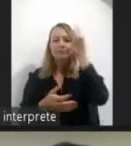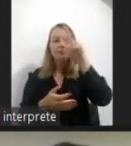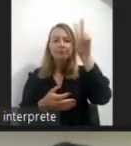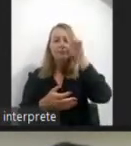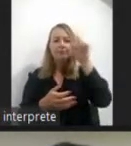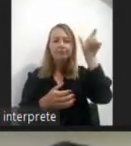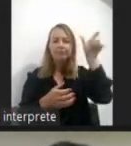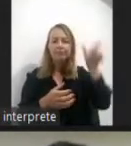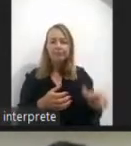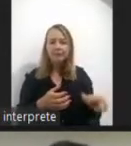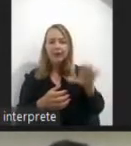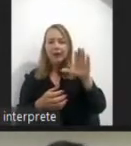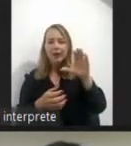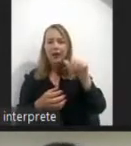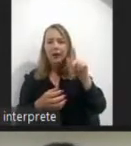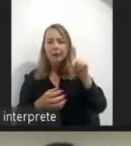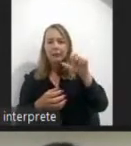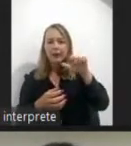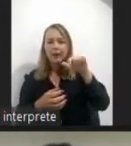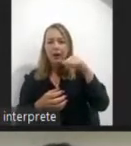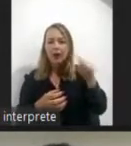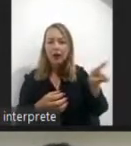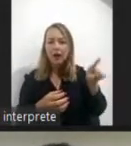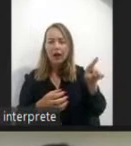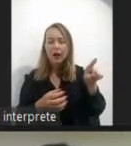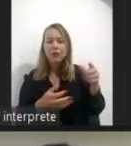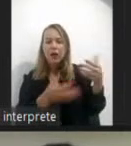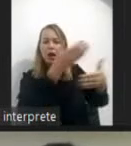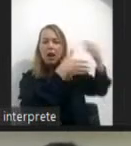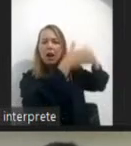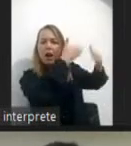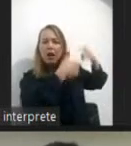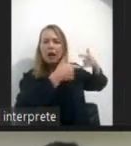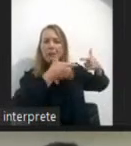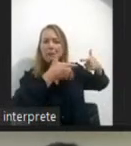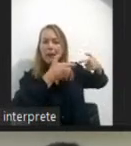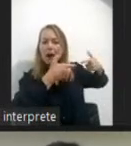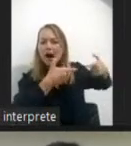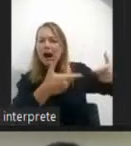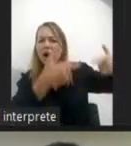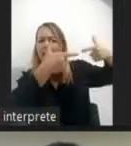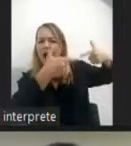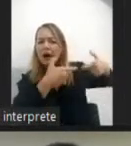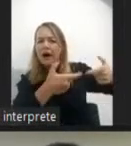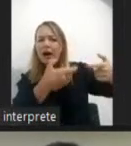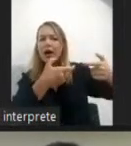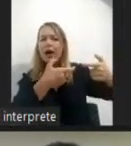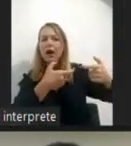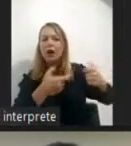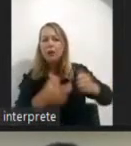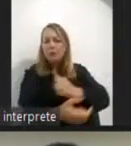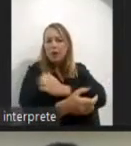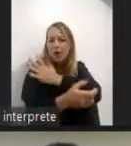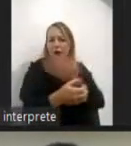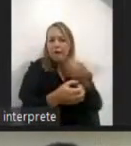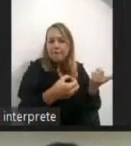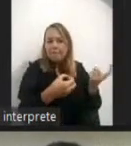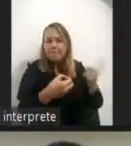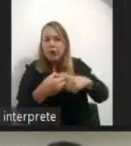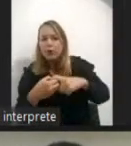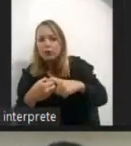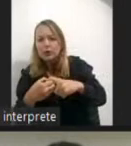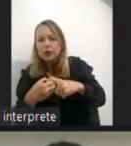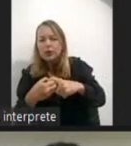lá de guerras passadas, quando um sargento, voltando do campo de batalha, encontrou